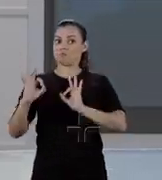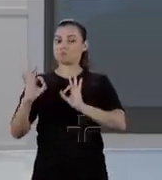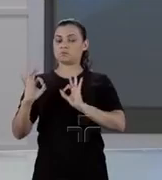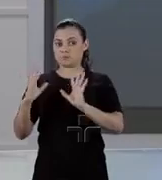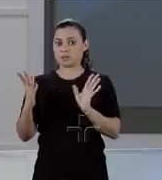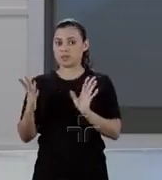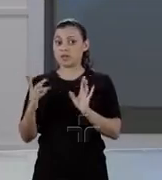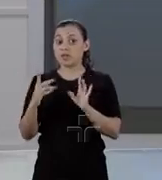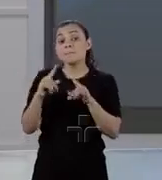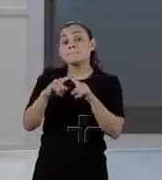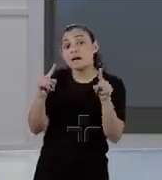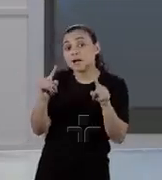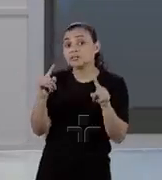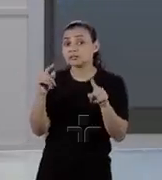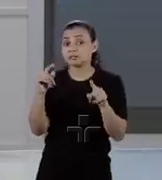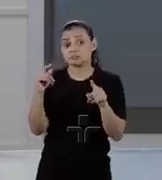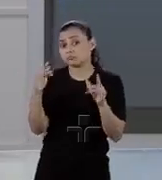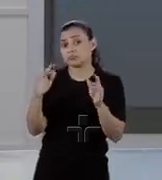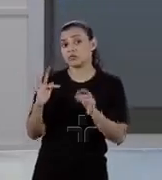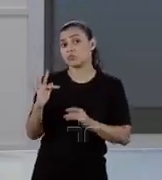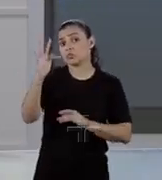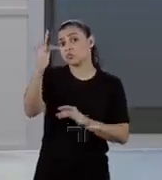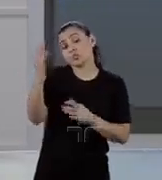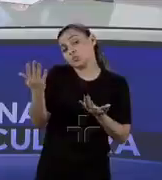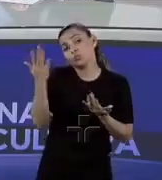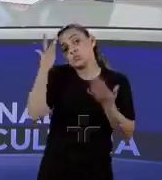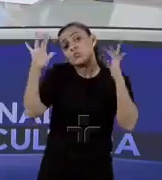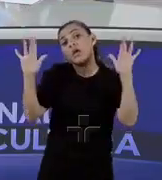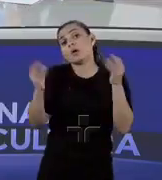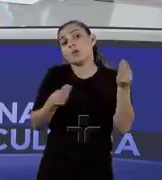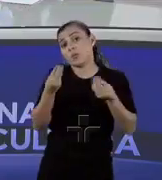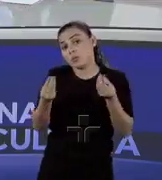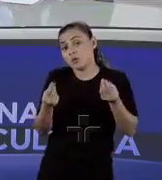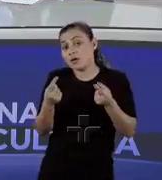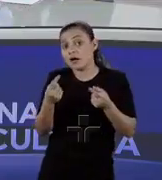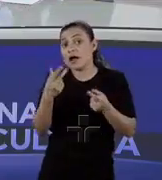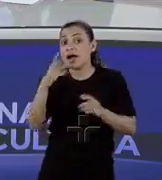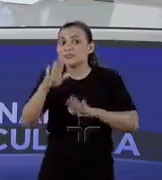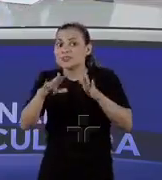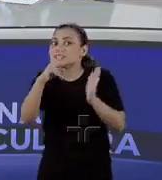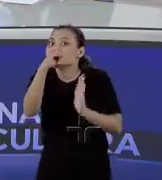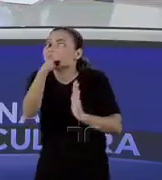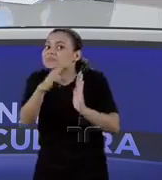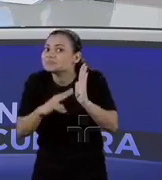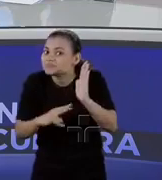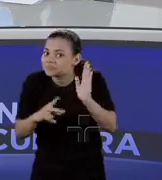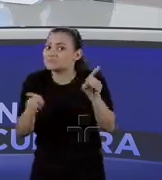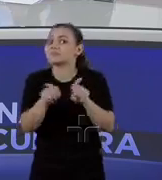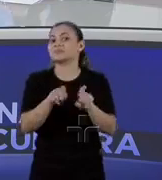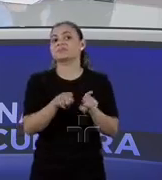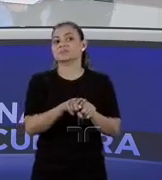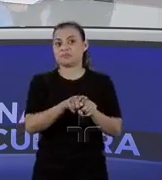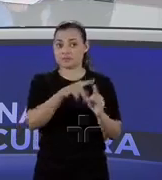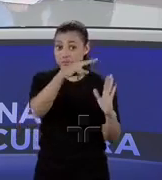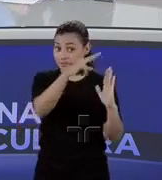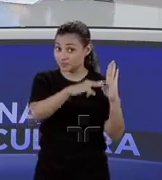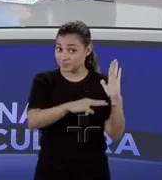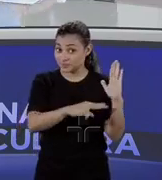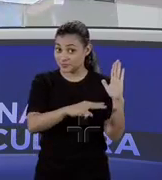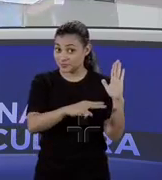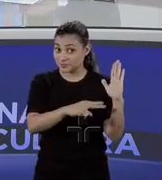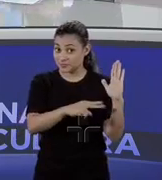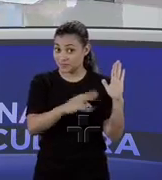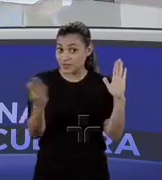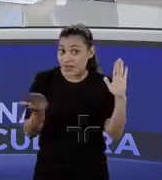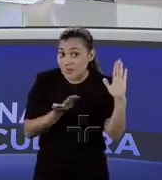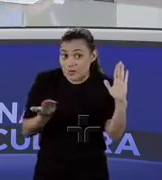quer dizer que não cheguemos lá. Mas eu tenho dúvida, por exemplo, na leitura. Na escrita ainda pode ser, mas na leitura. As pessoas